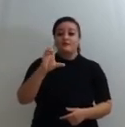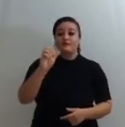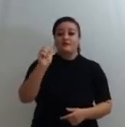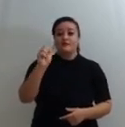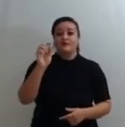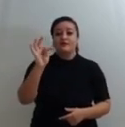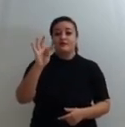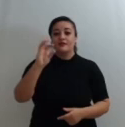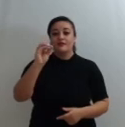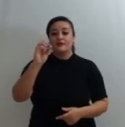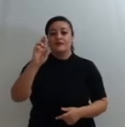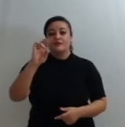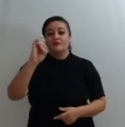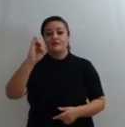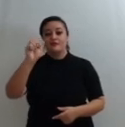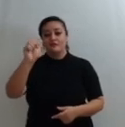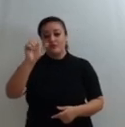oitiva